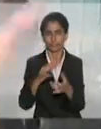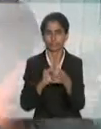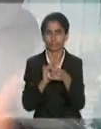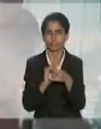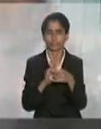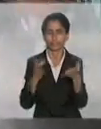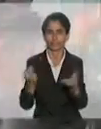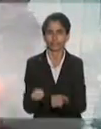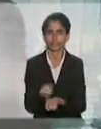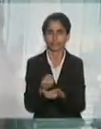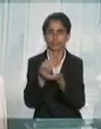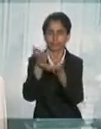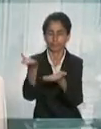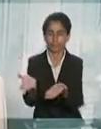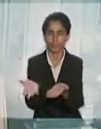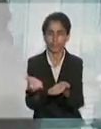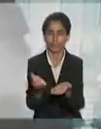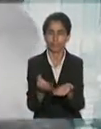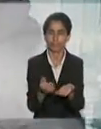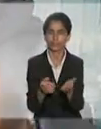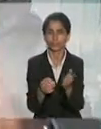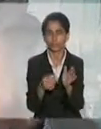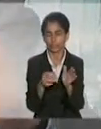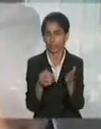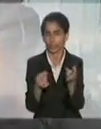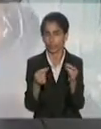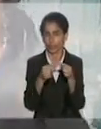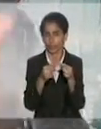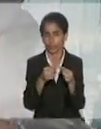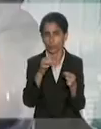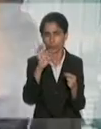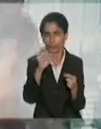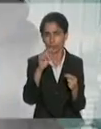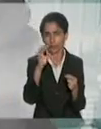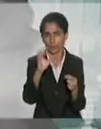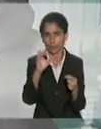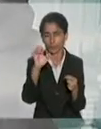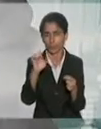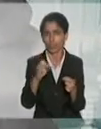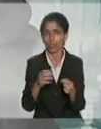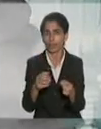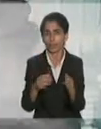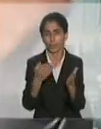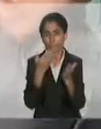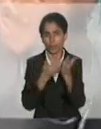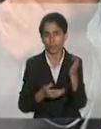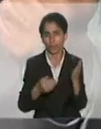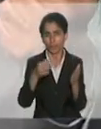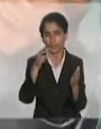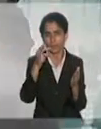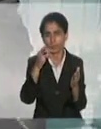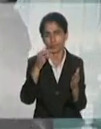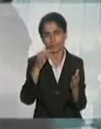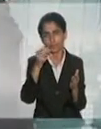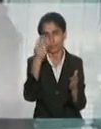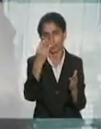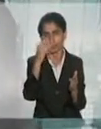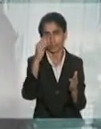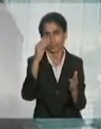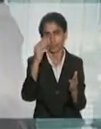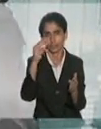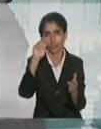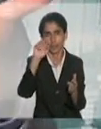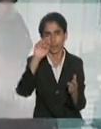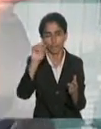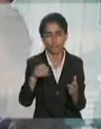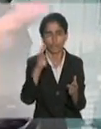abrisse mão, segundo dados do Tribunal de Contas, de mais de 3 bilhões de reais. E o Comperj, que foi uma dessas